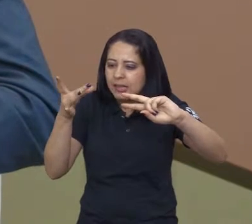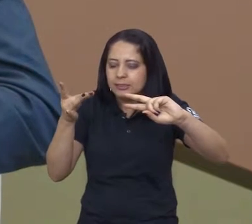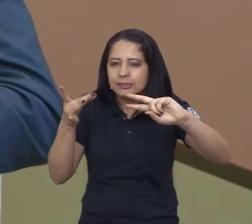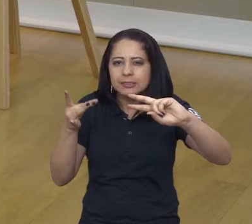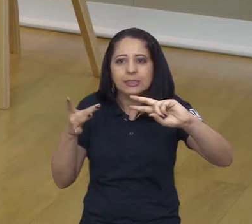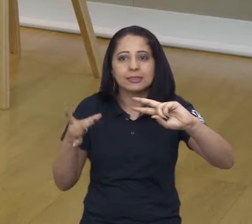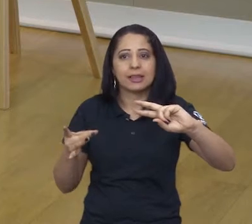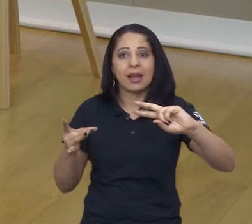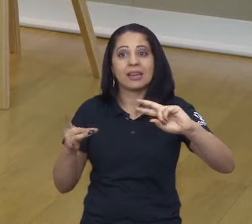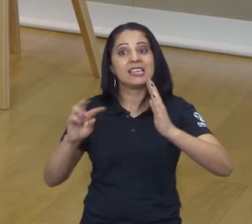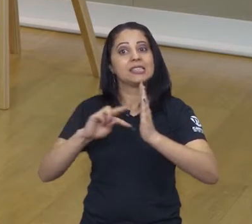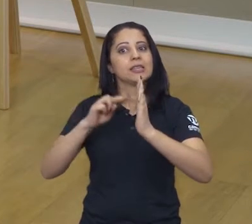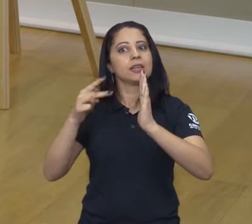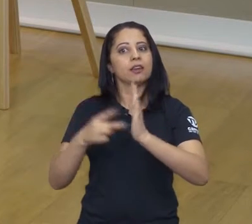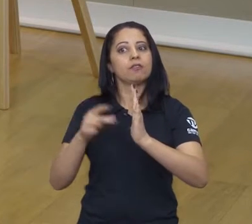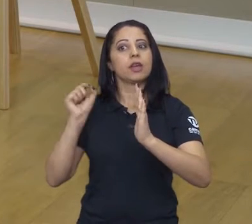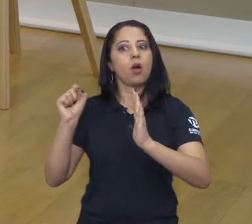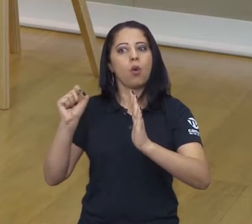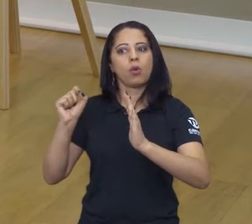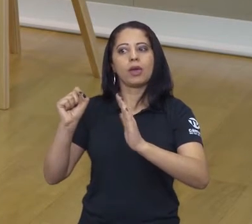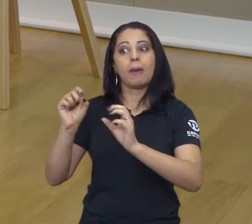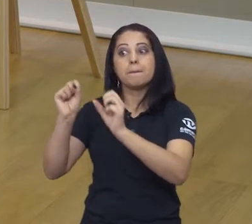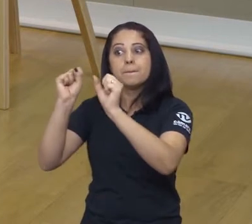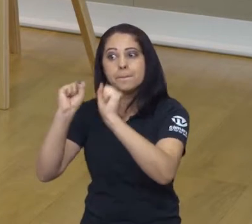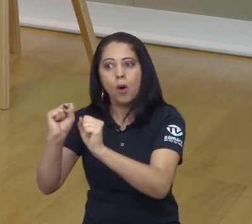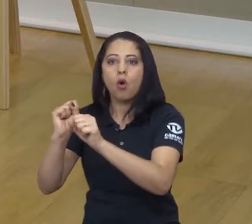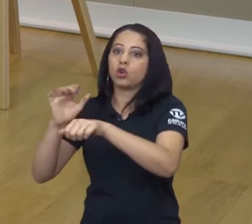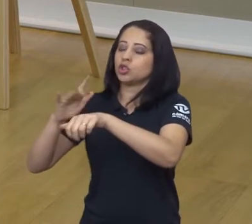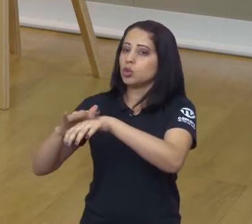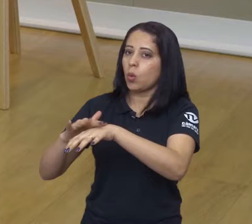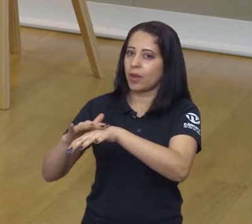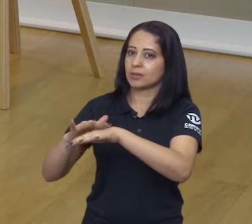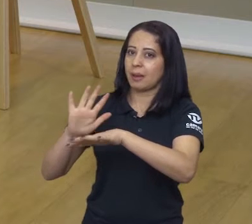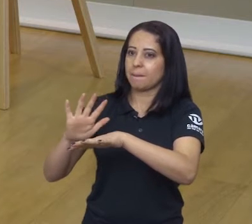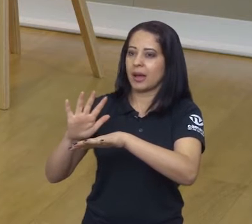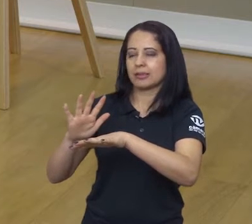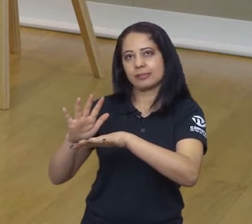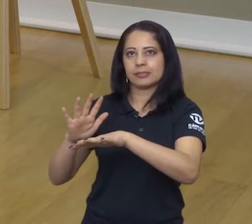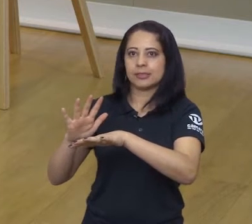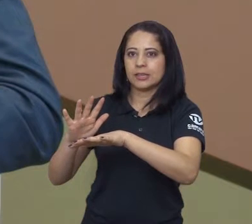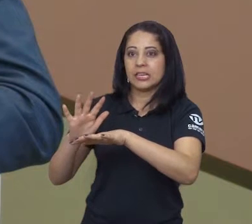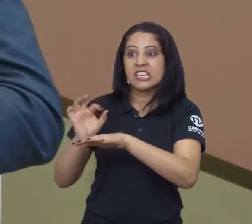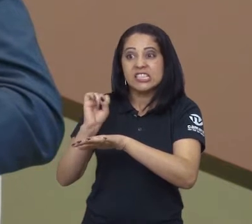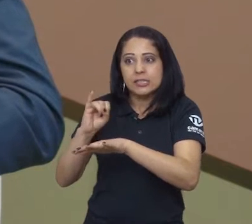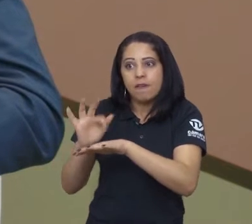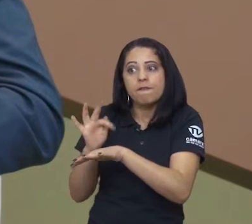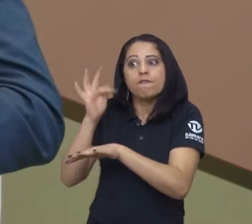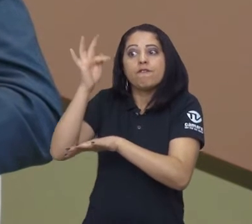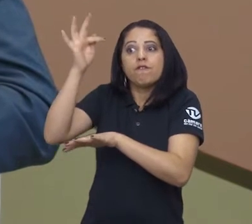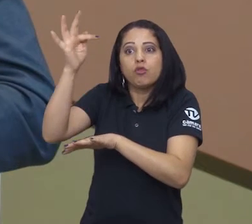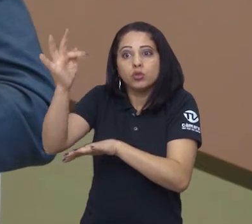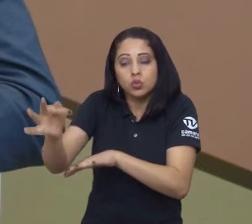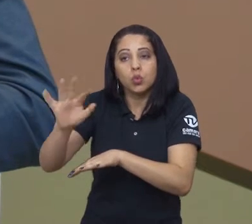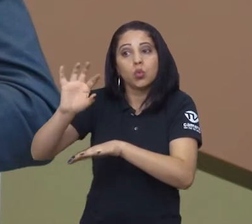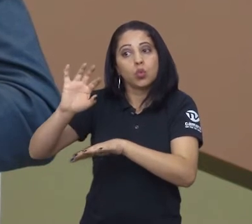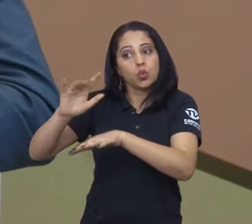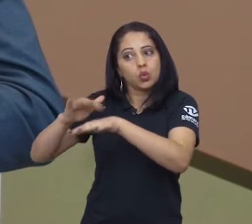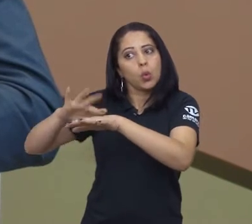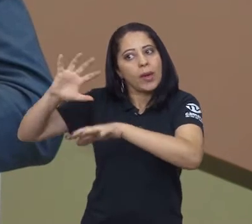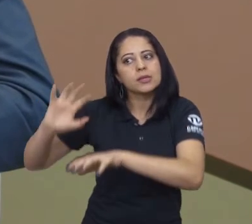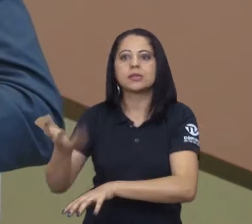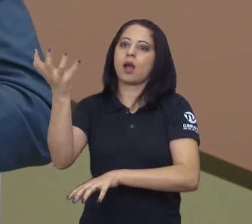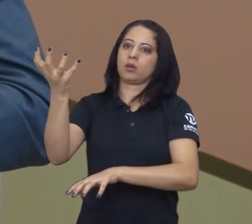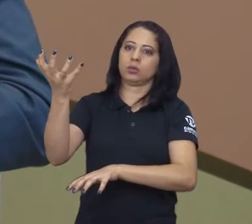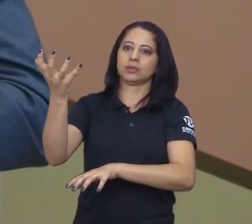ela é uma só uma predisposição a Ah sim se você vai manifestar algo ou não vai depender de uma